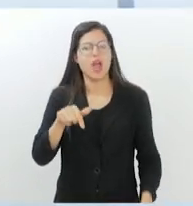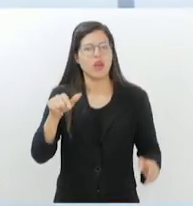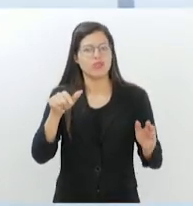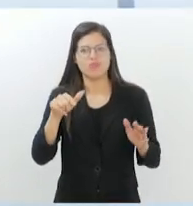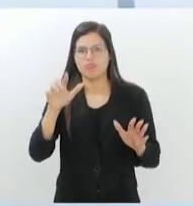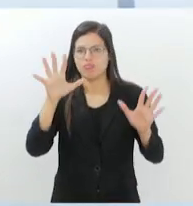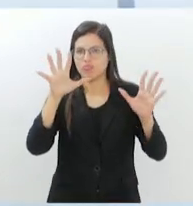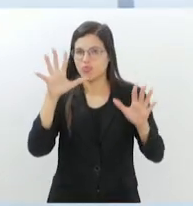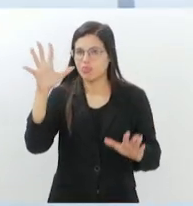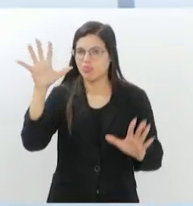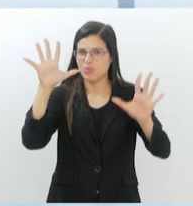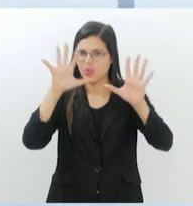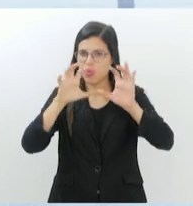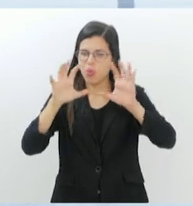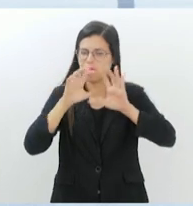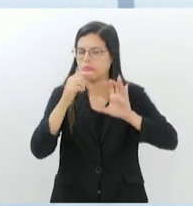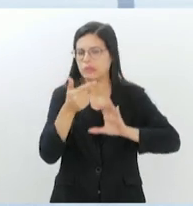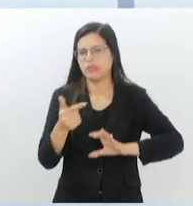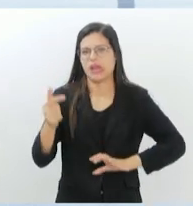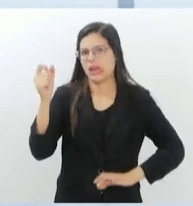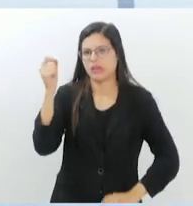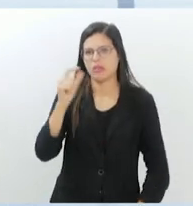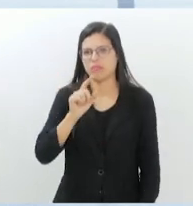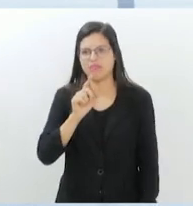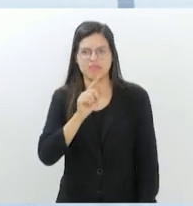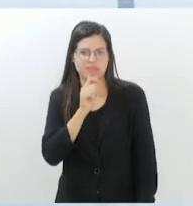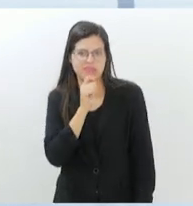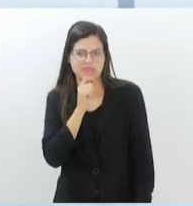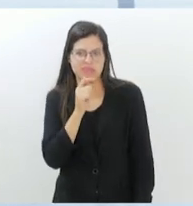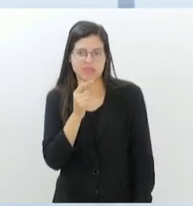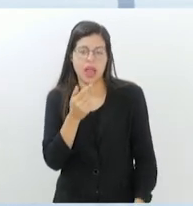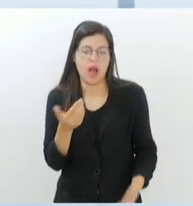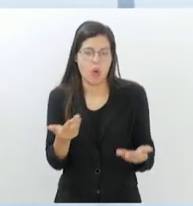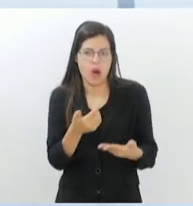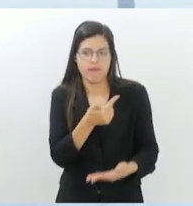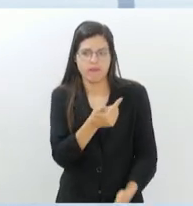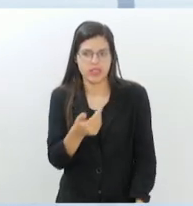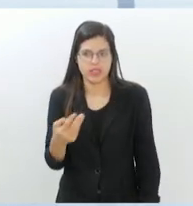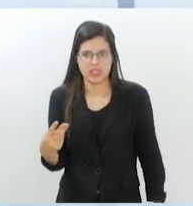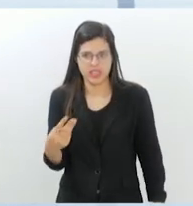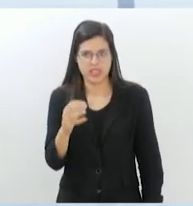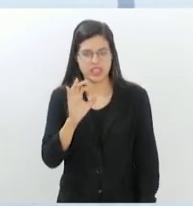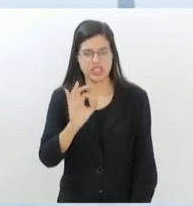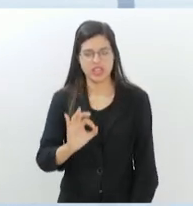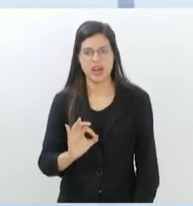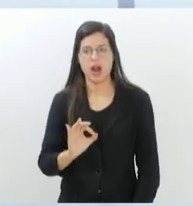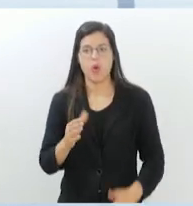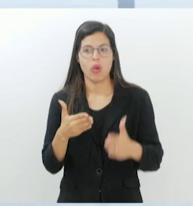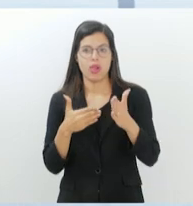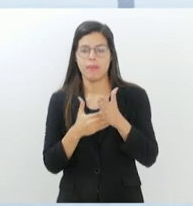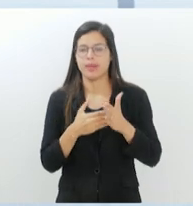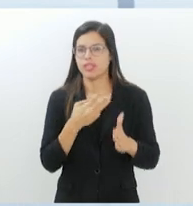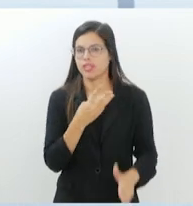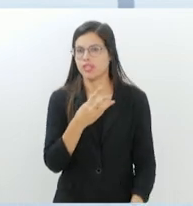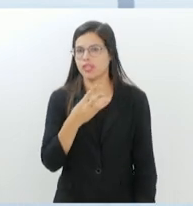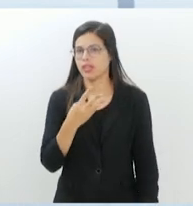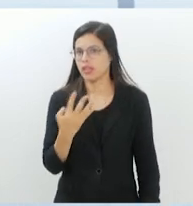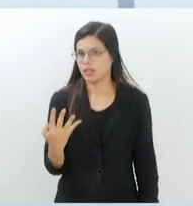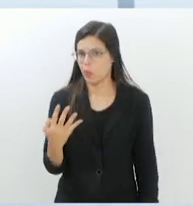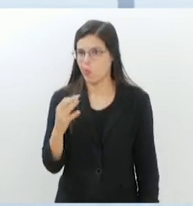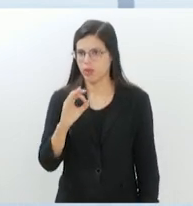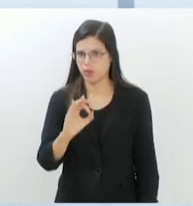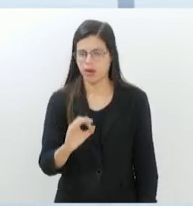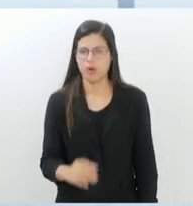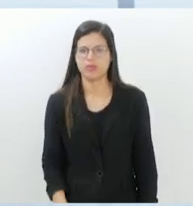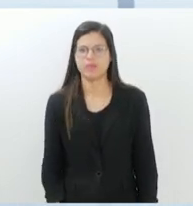nuvens, não há previsão de chuva para hoje. Nesse momento, faz 23 graus, a máxima prevista para hoje é de 34